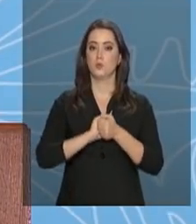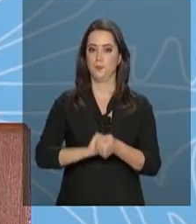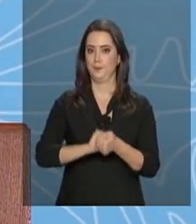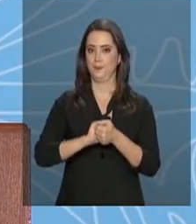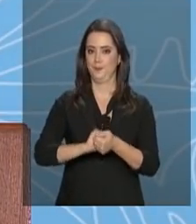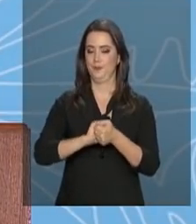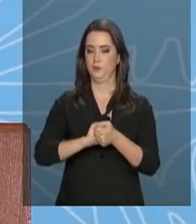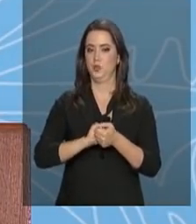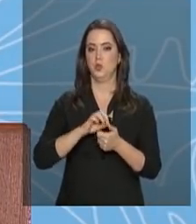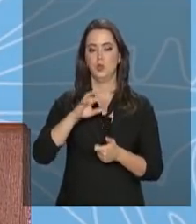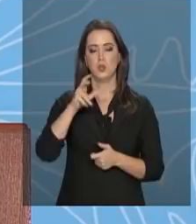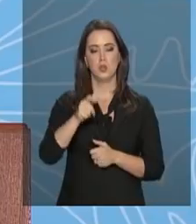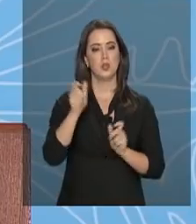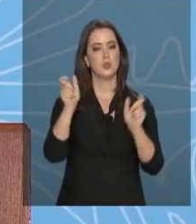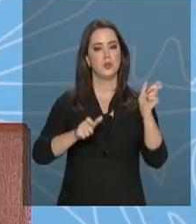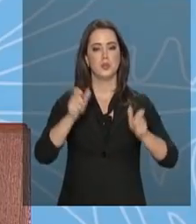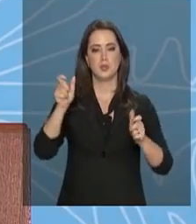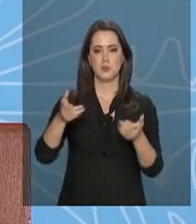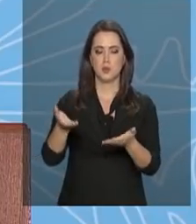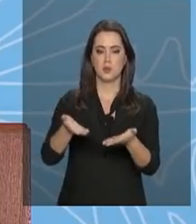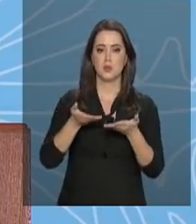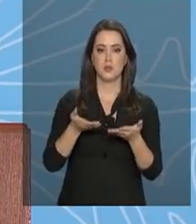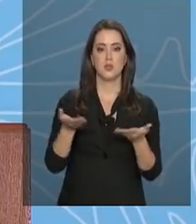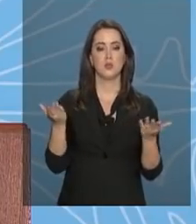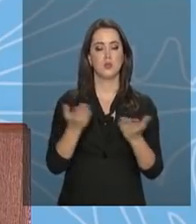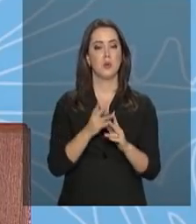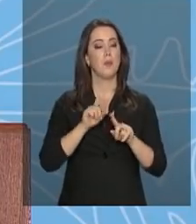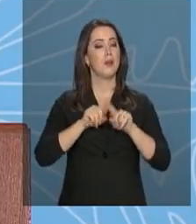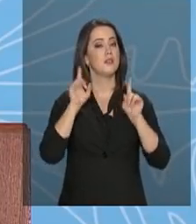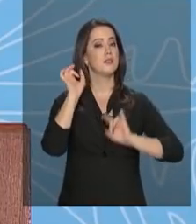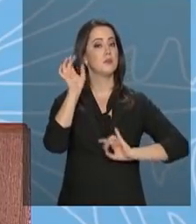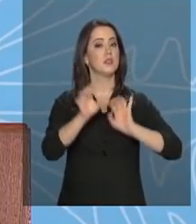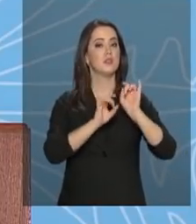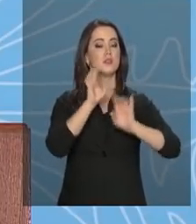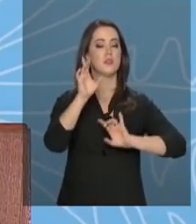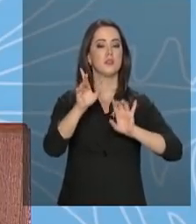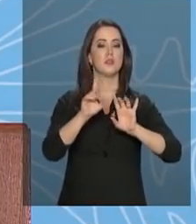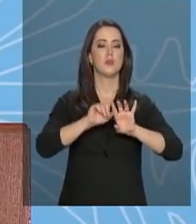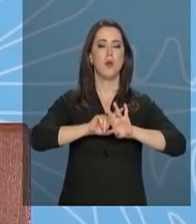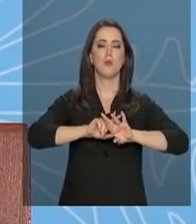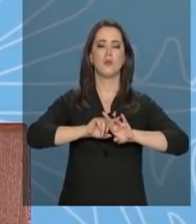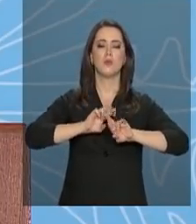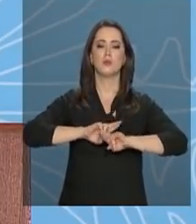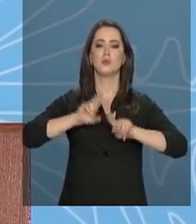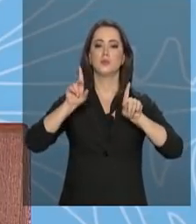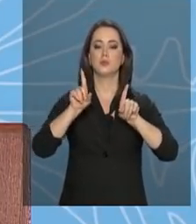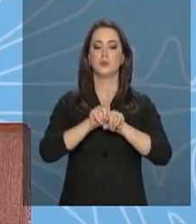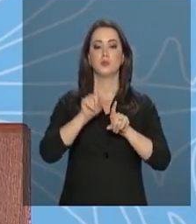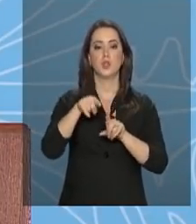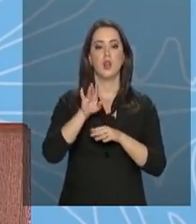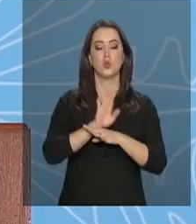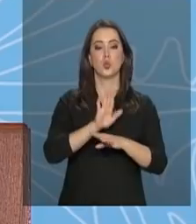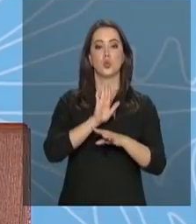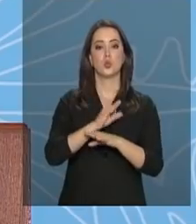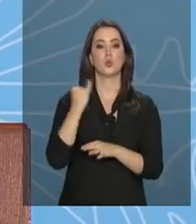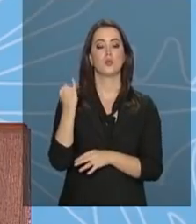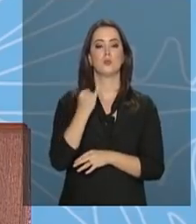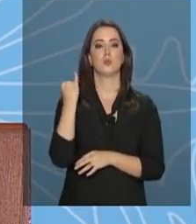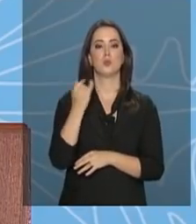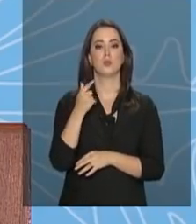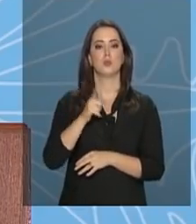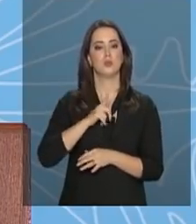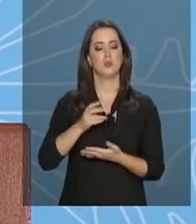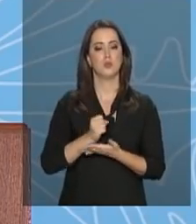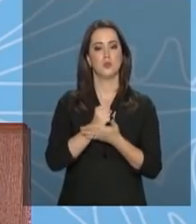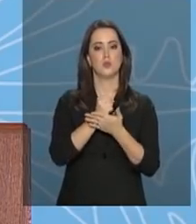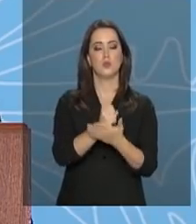a todos os agraciados mas especialmente a investir vá a estimável colaboração que